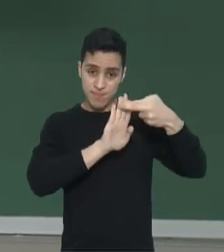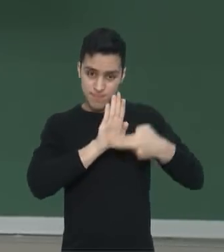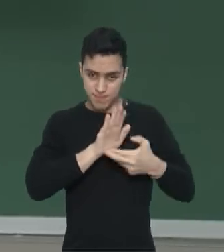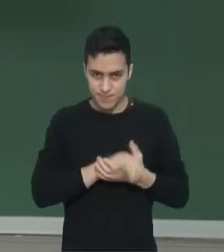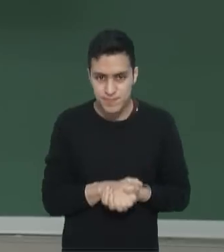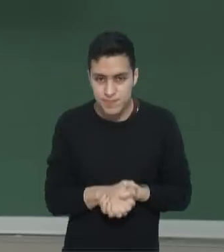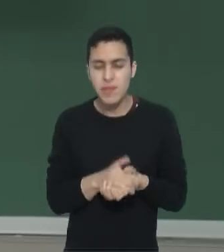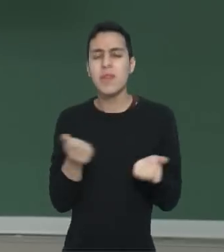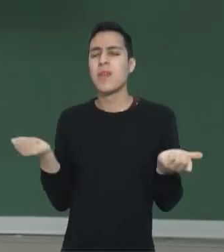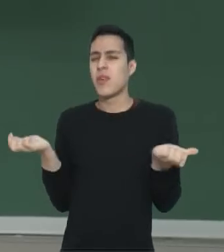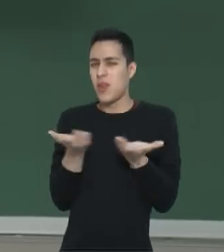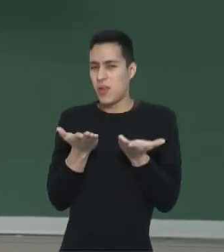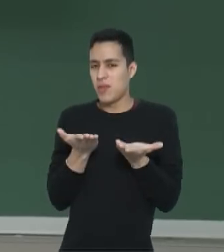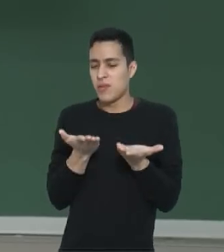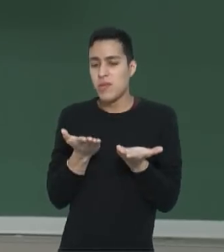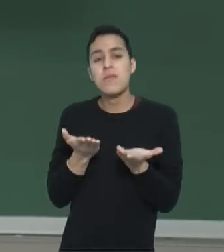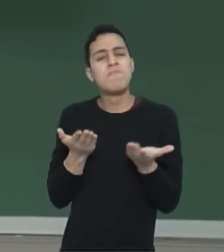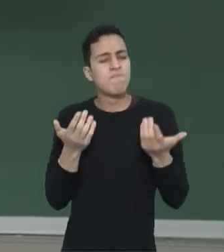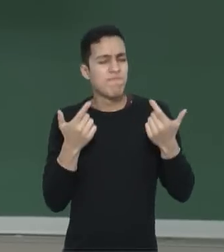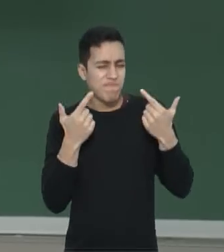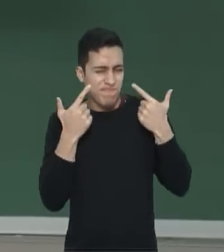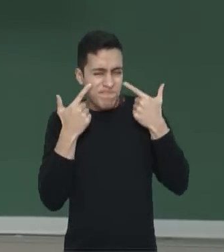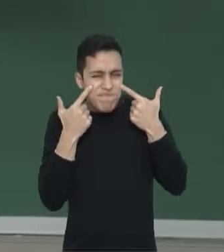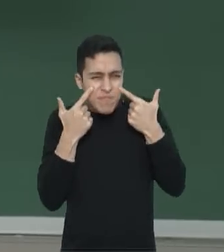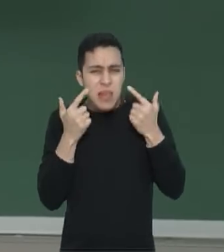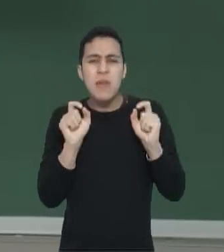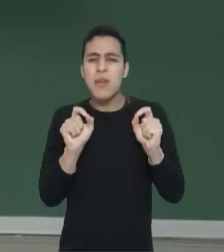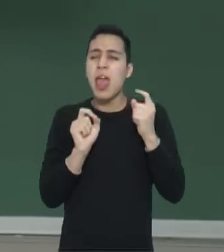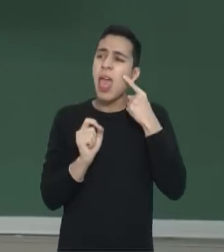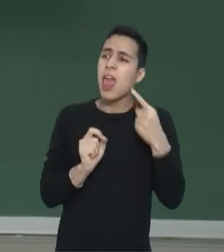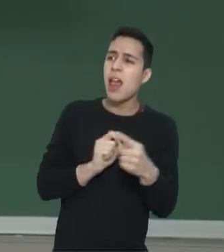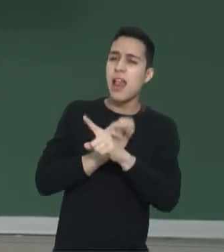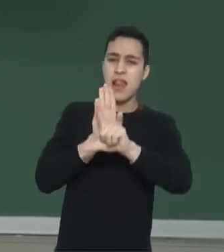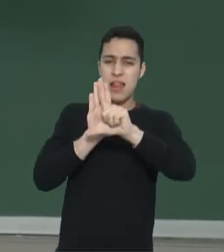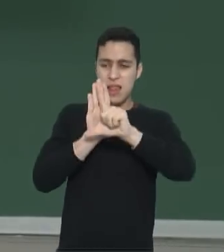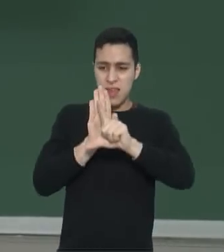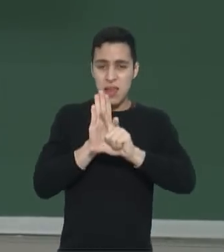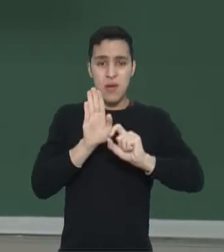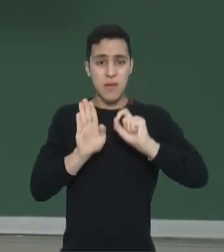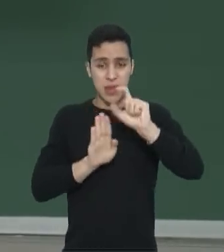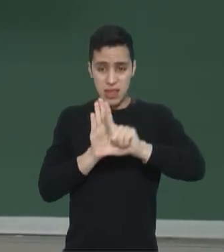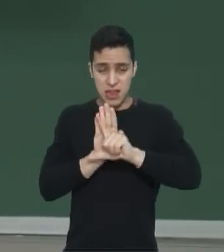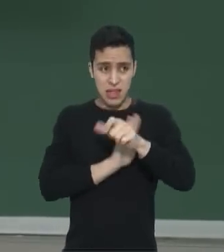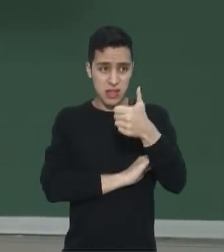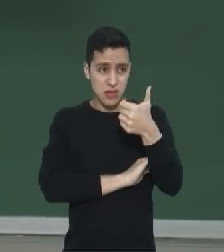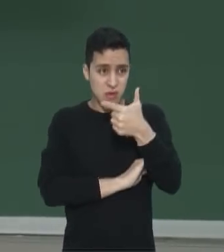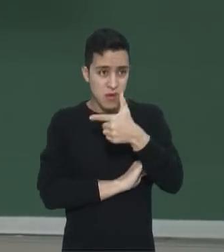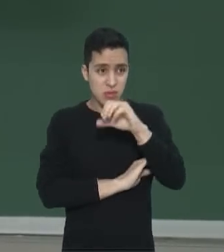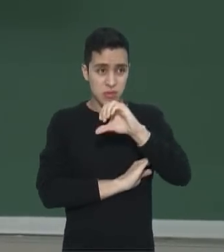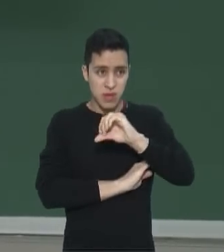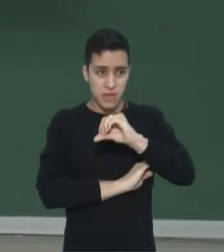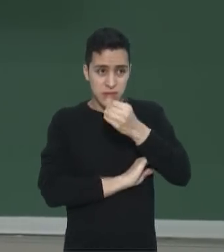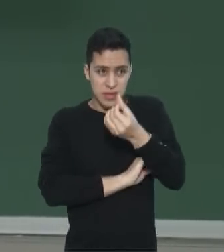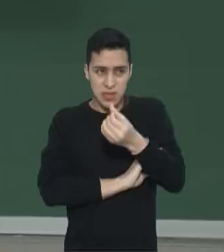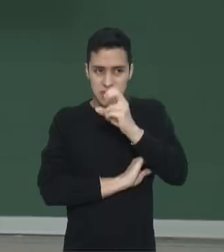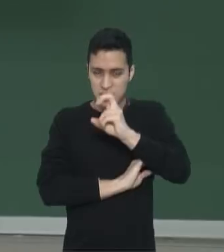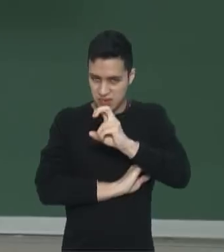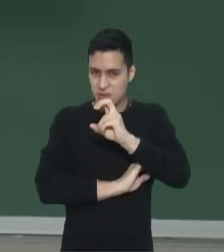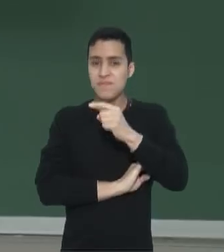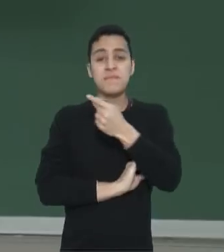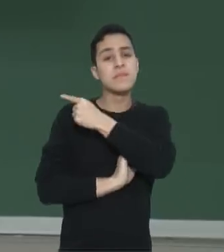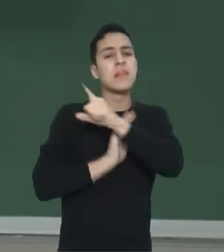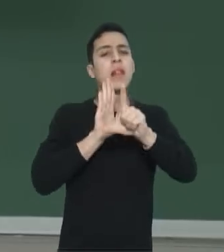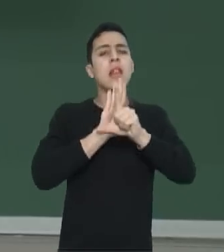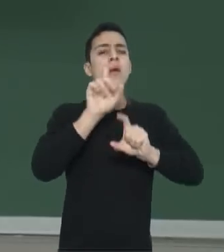E hoje seguimos com uma lei que é essa daqui, a Lei 12.965. Essa